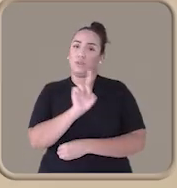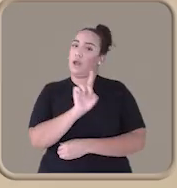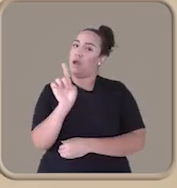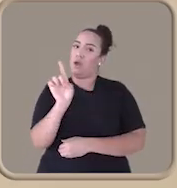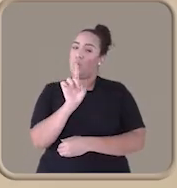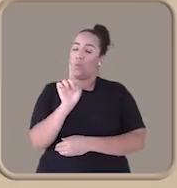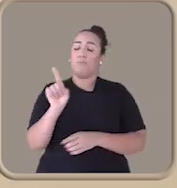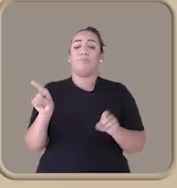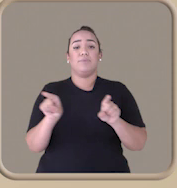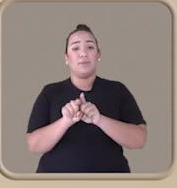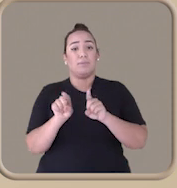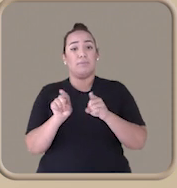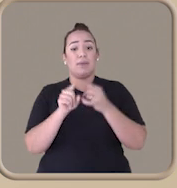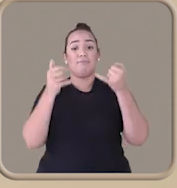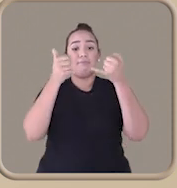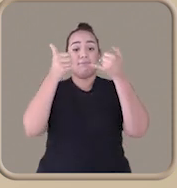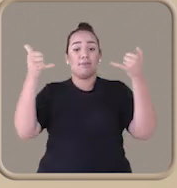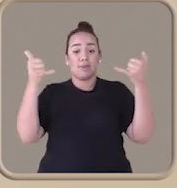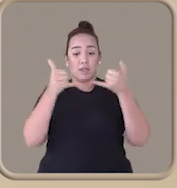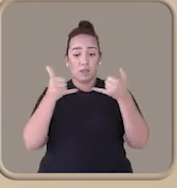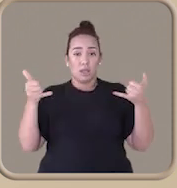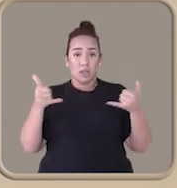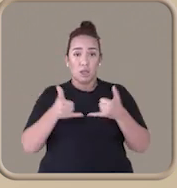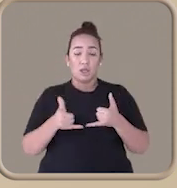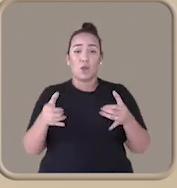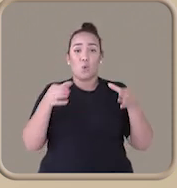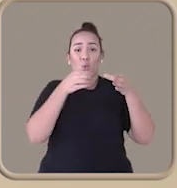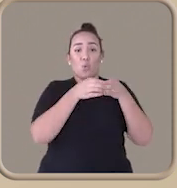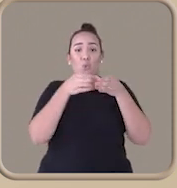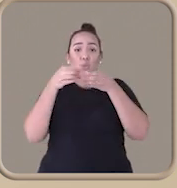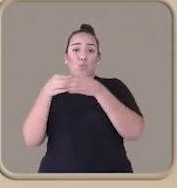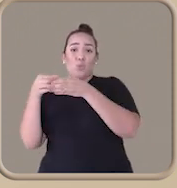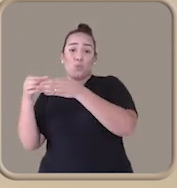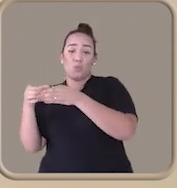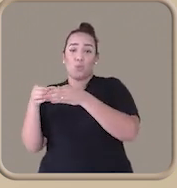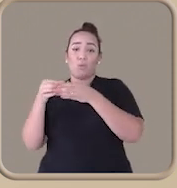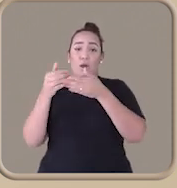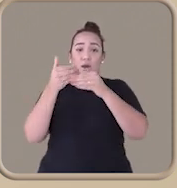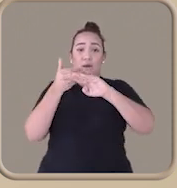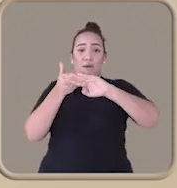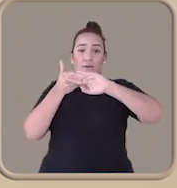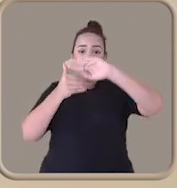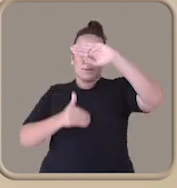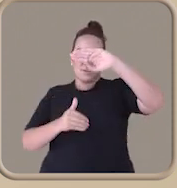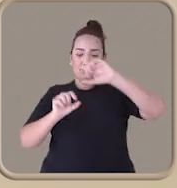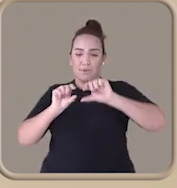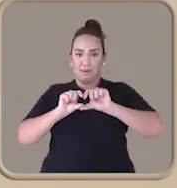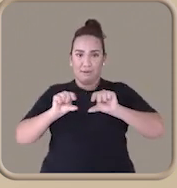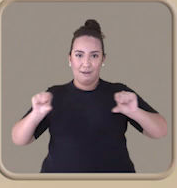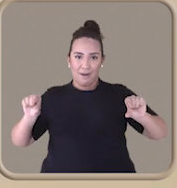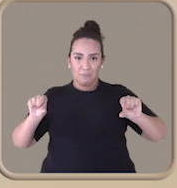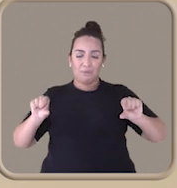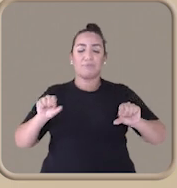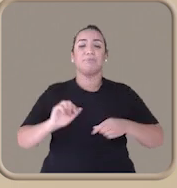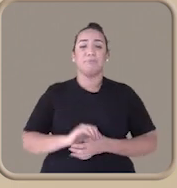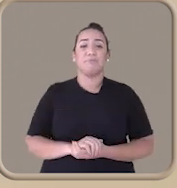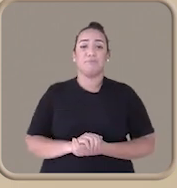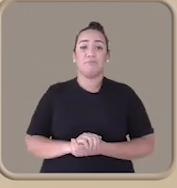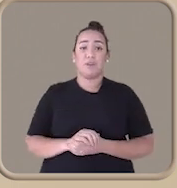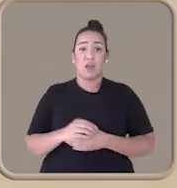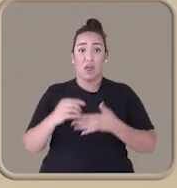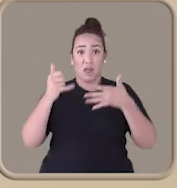as linhas podem formar grupos, que serão separados por uma linha em branco. Nós chamamos as linhas dos poemas